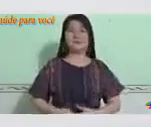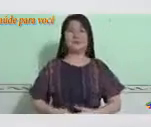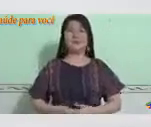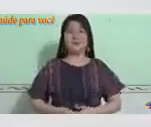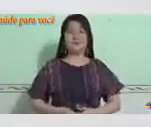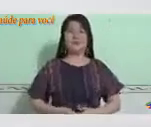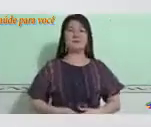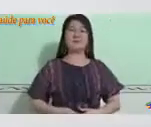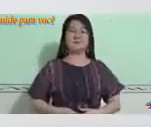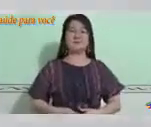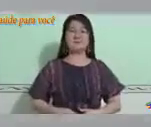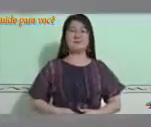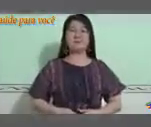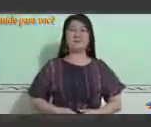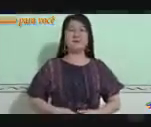comum em